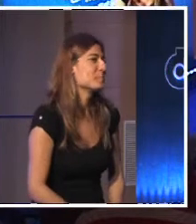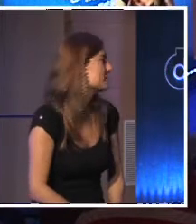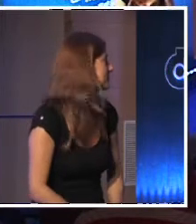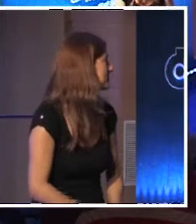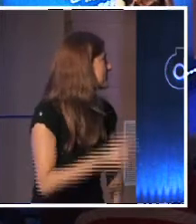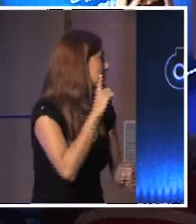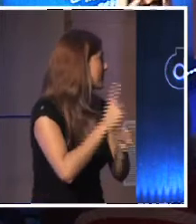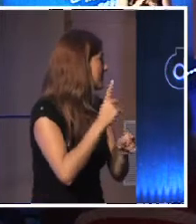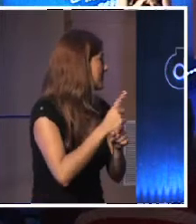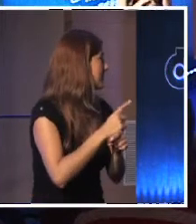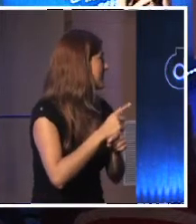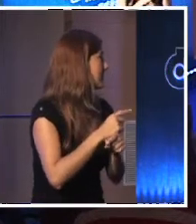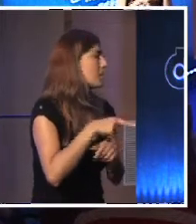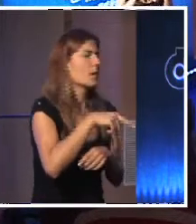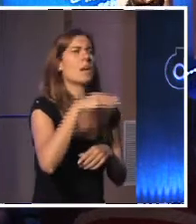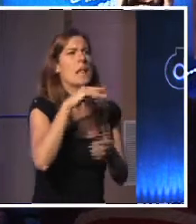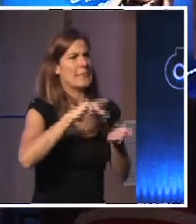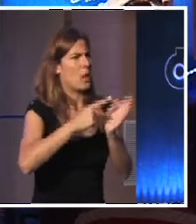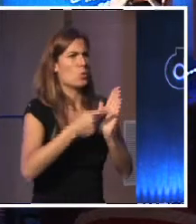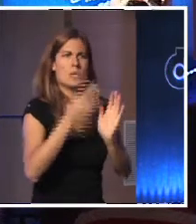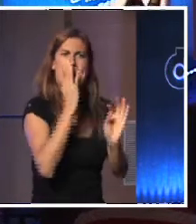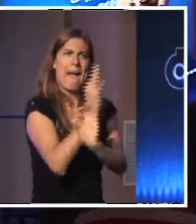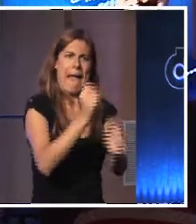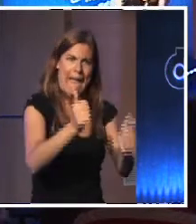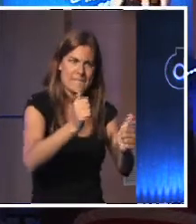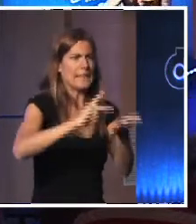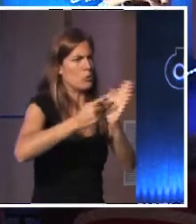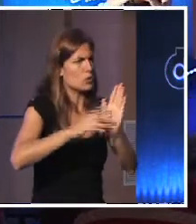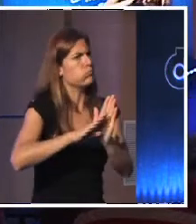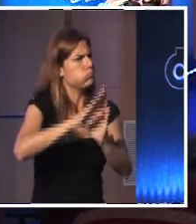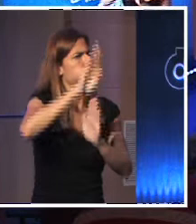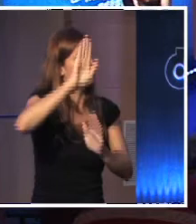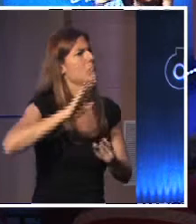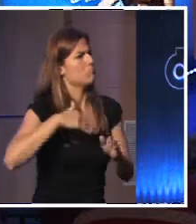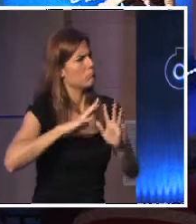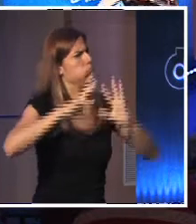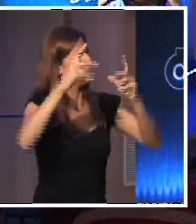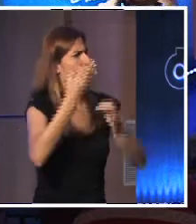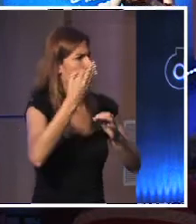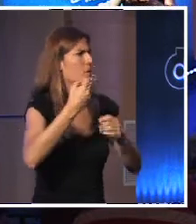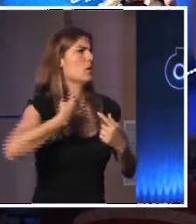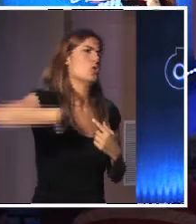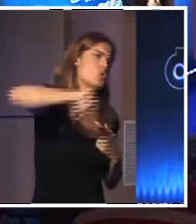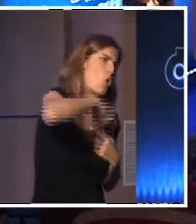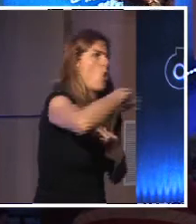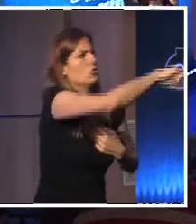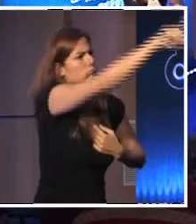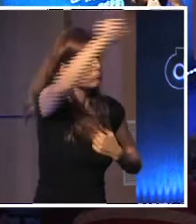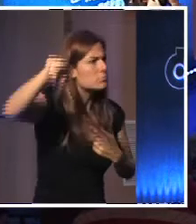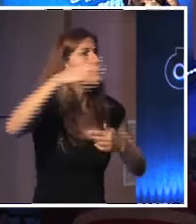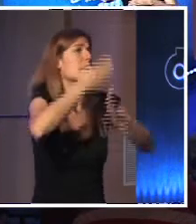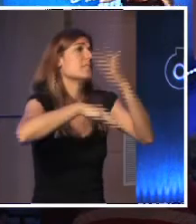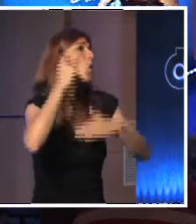eu acho que há uma... Hoje em dia há tecnologia fantástica que ouve por nós, por vocês,